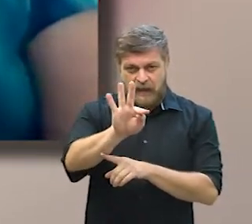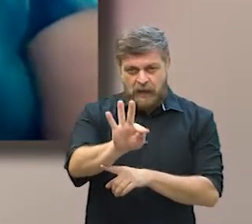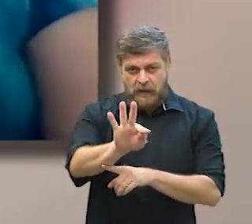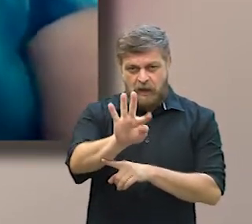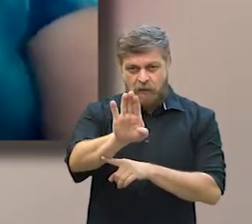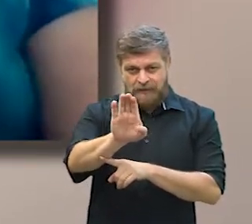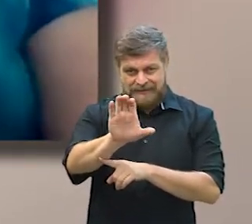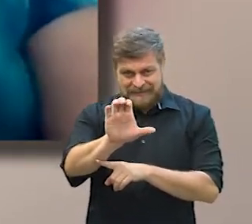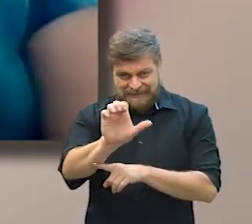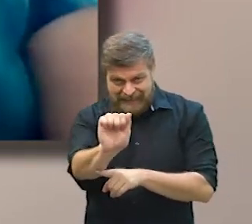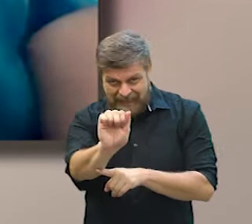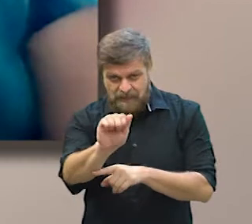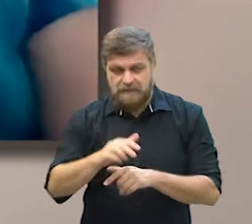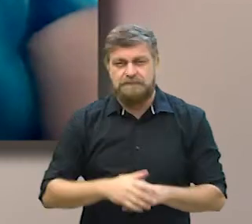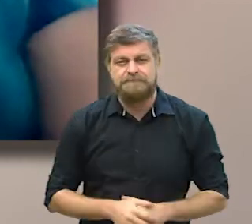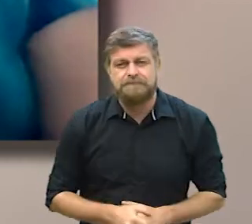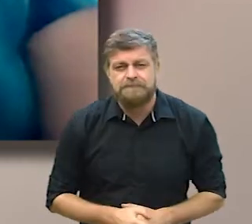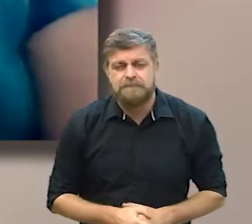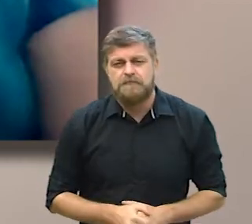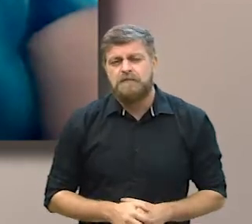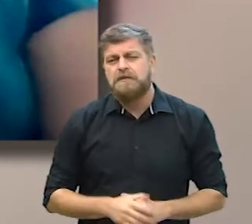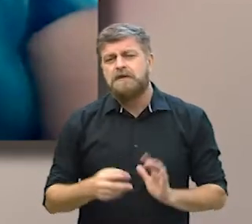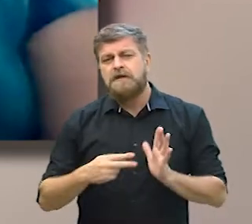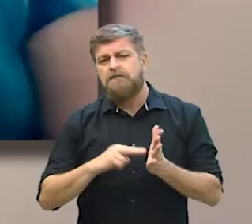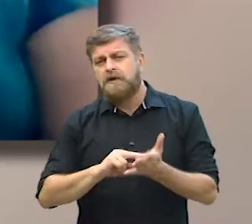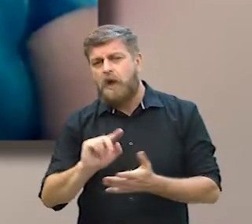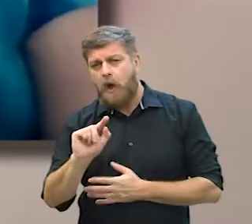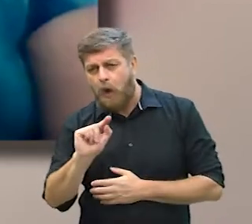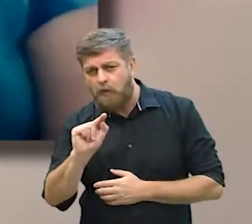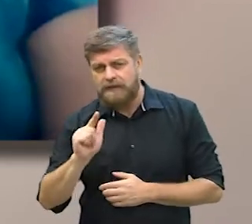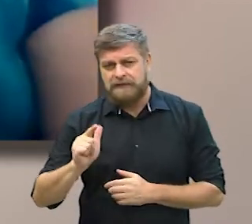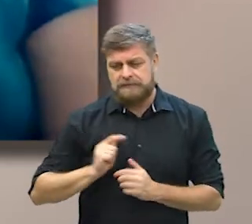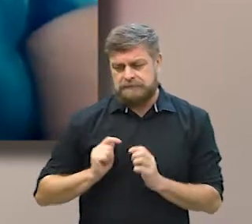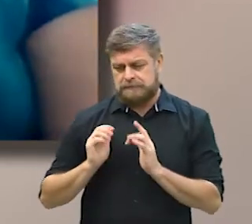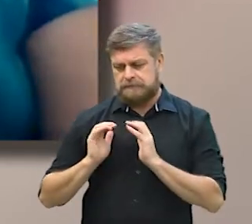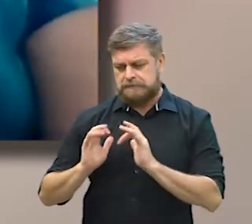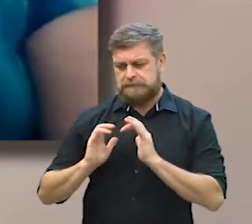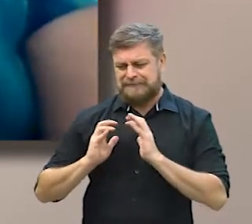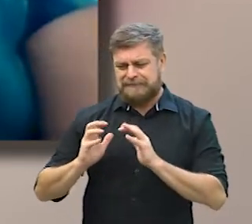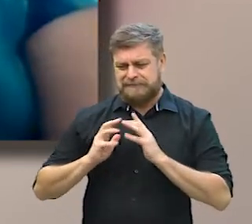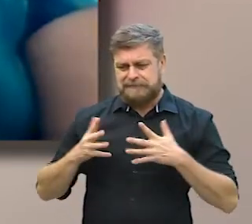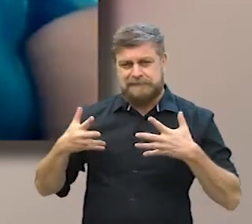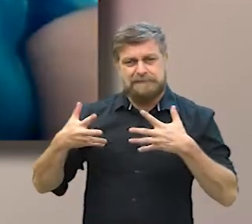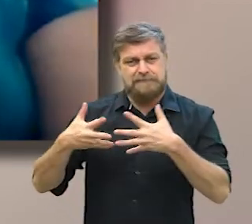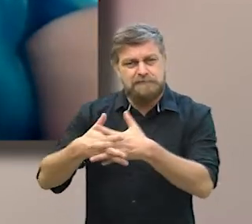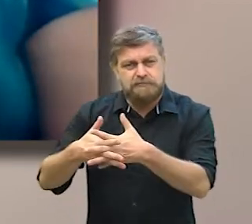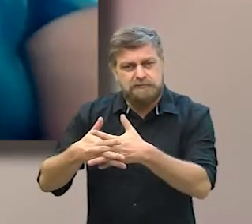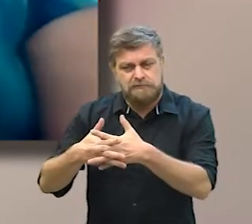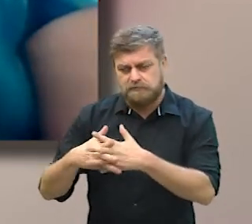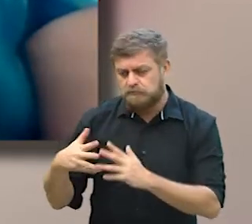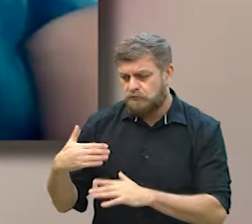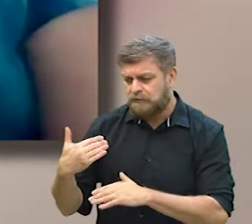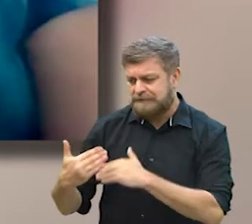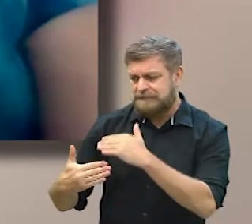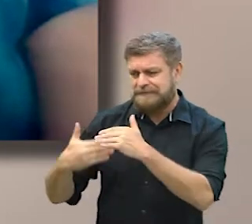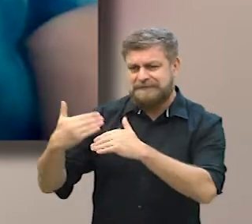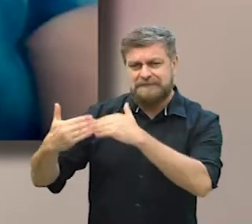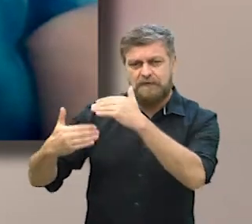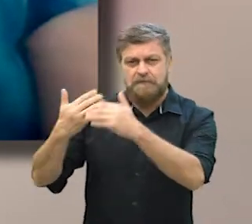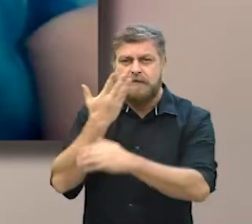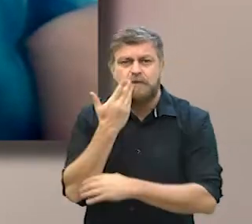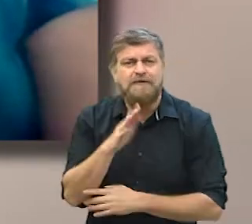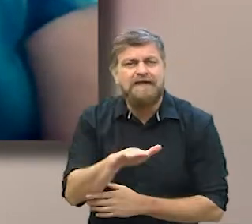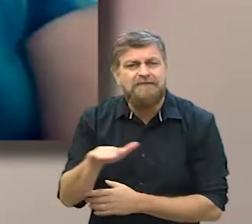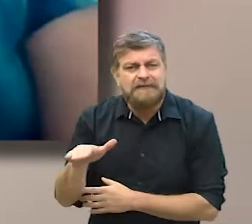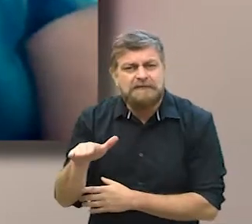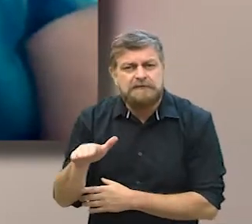simplesmente chamado como autismo, ele é um transtorno difuso do desenvolvimento